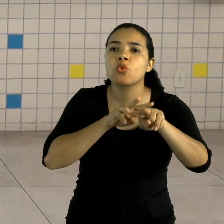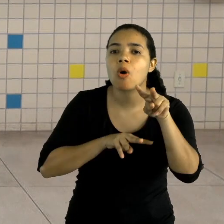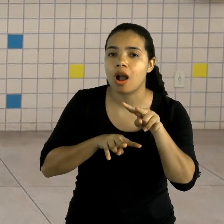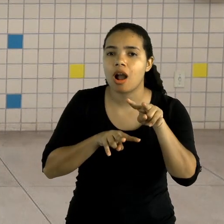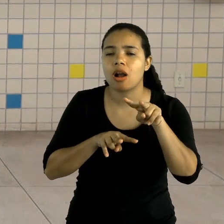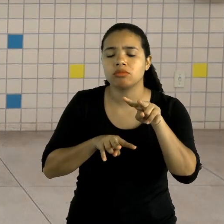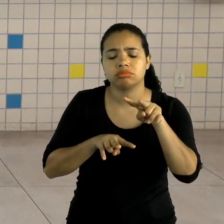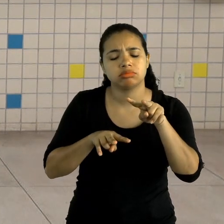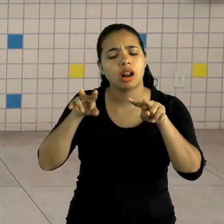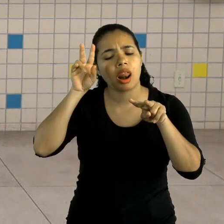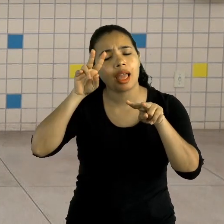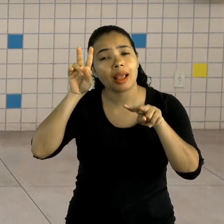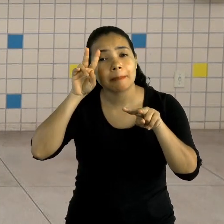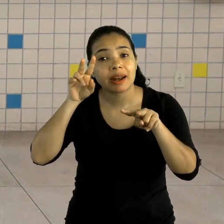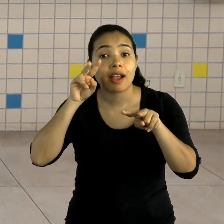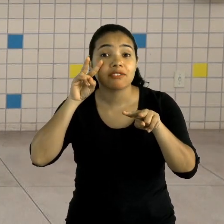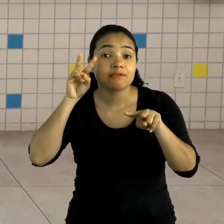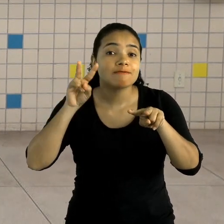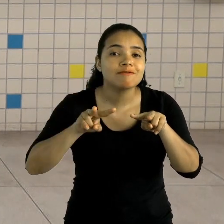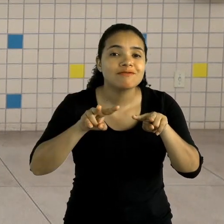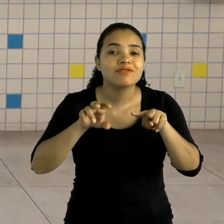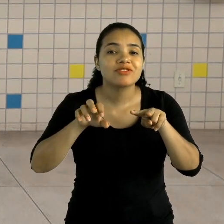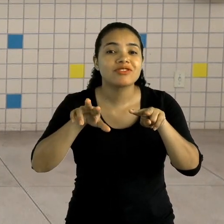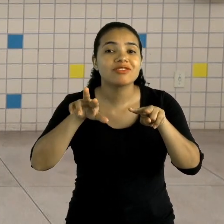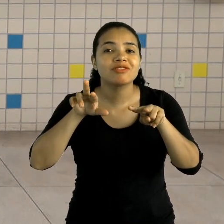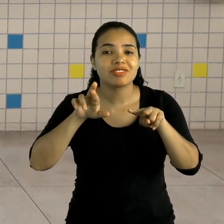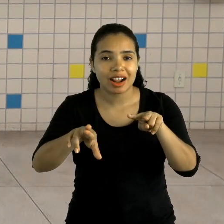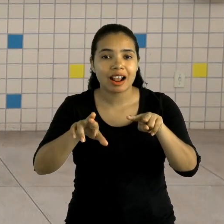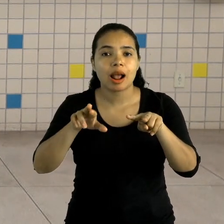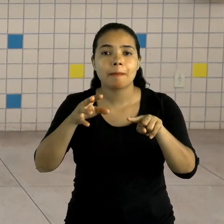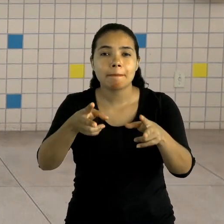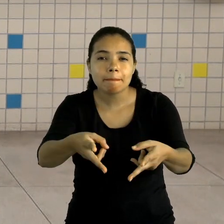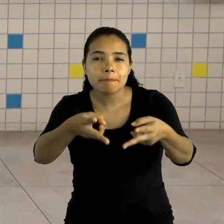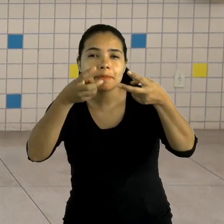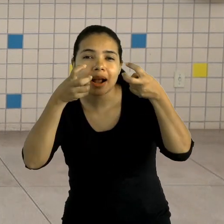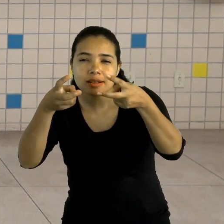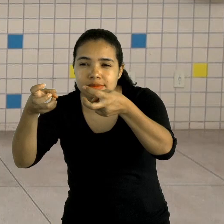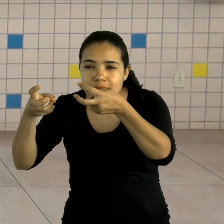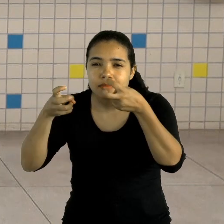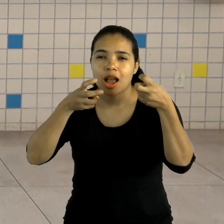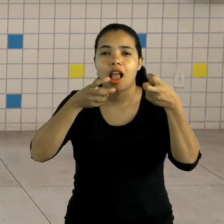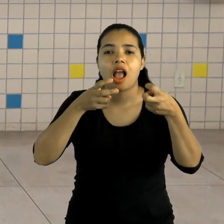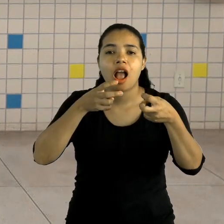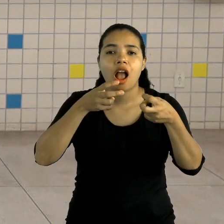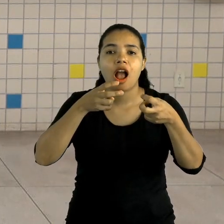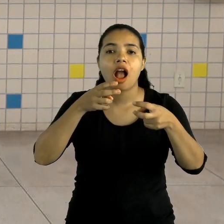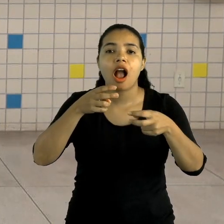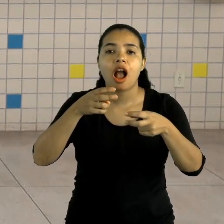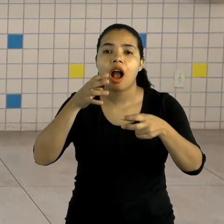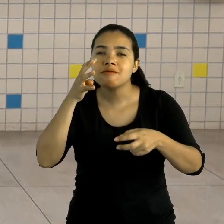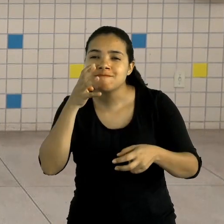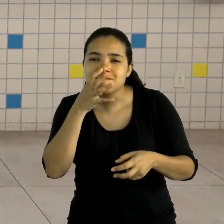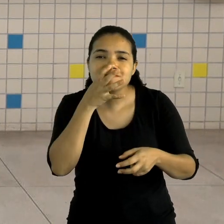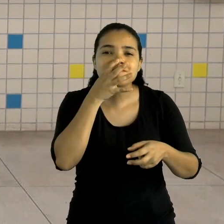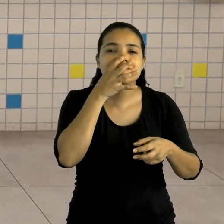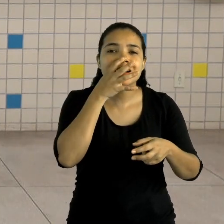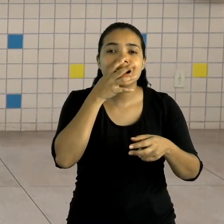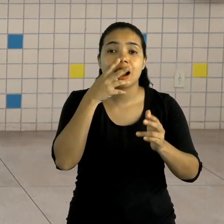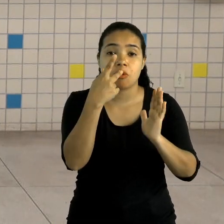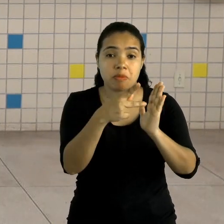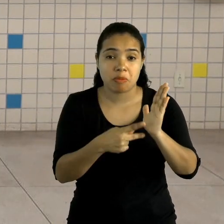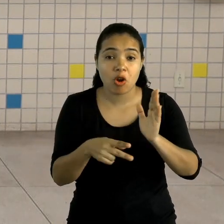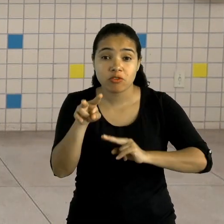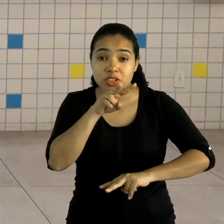nos lembra ver, perceber, olhar, observar. Será que o poema visual tem tudo